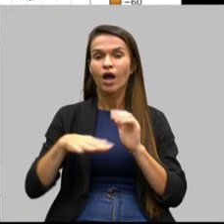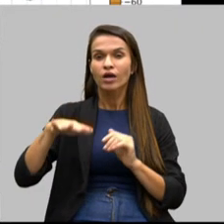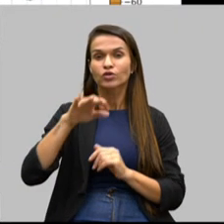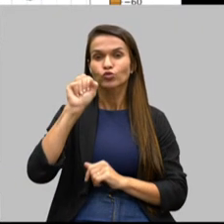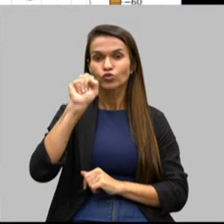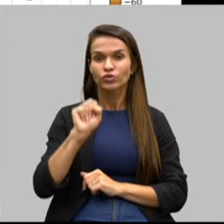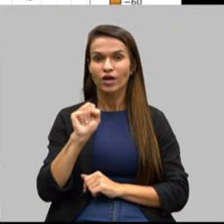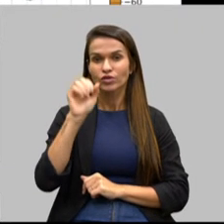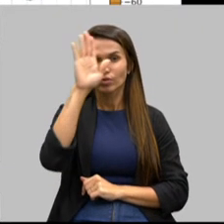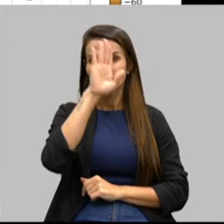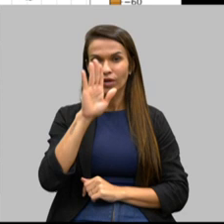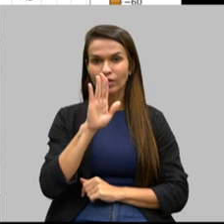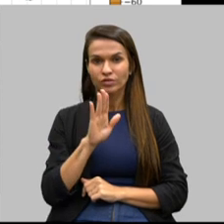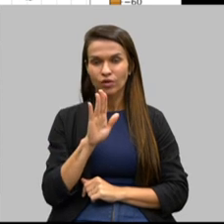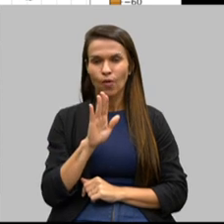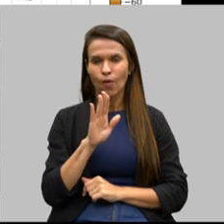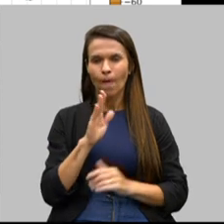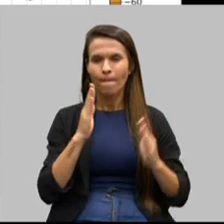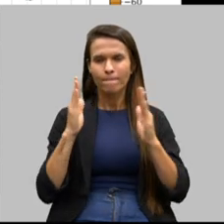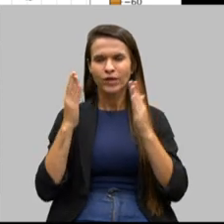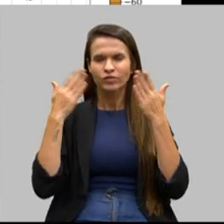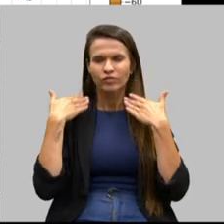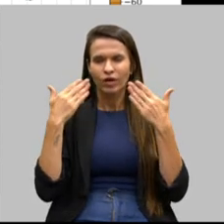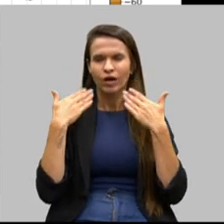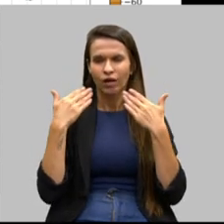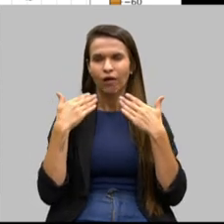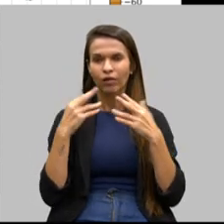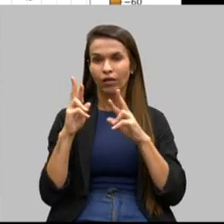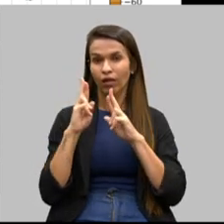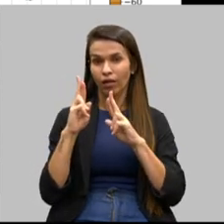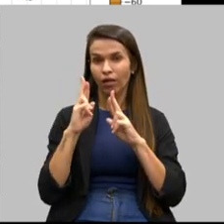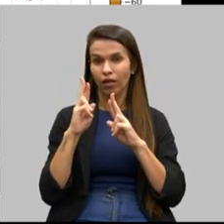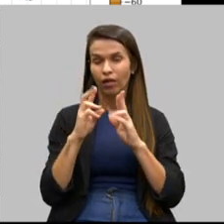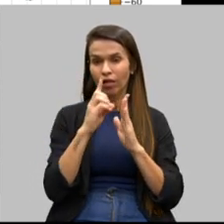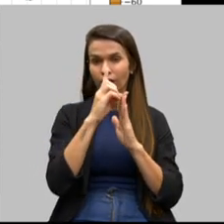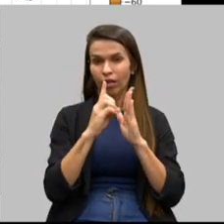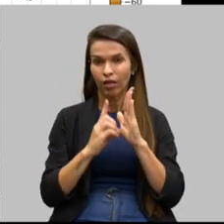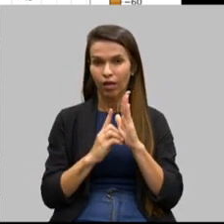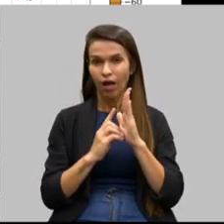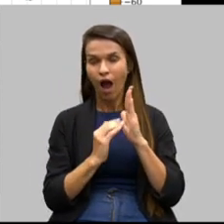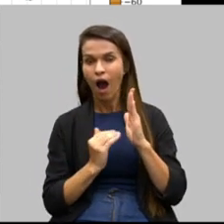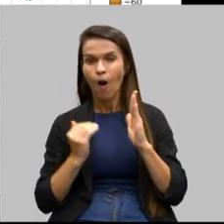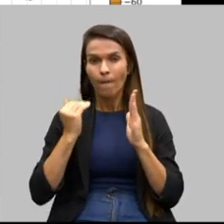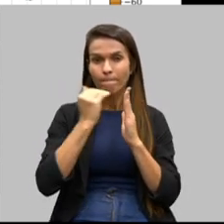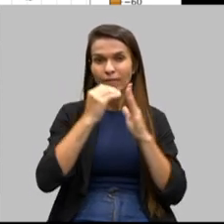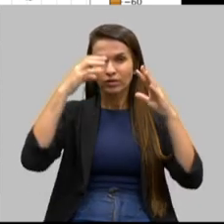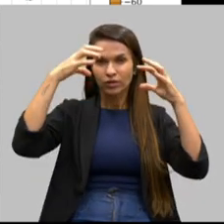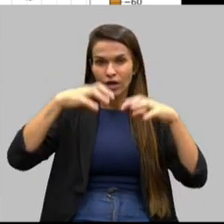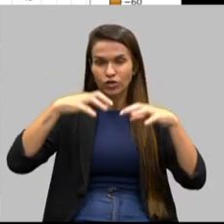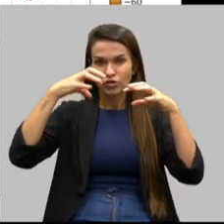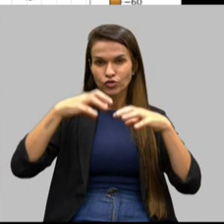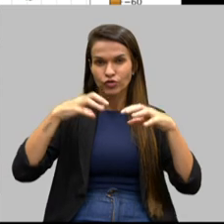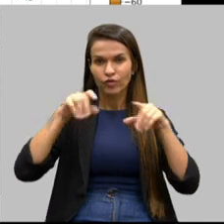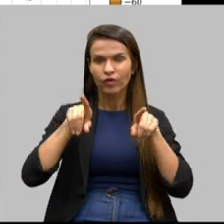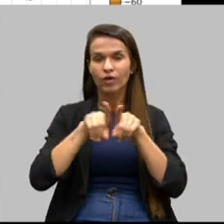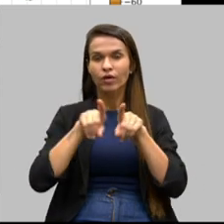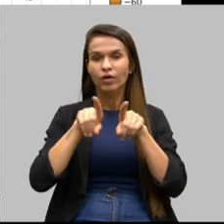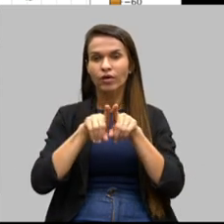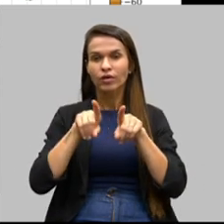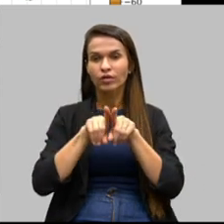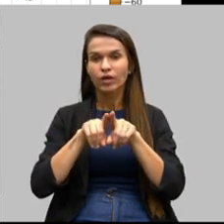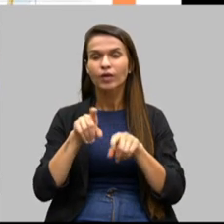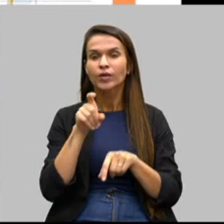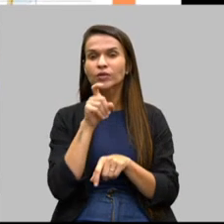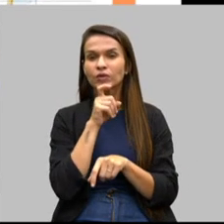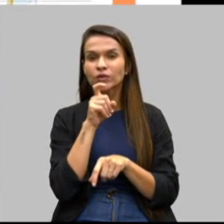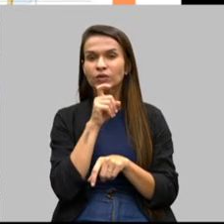Brasil. Para o verão, a gente espera, nas próximas décadas, aumento da chuva e do inverno para a primavera, redução da